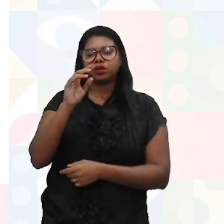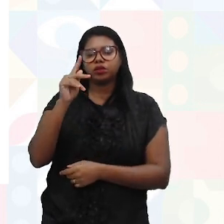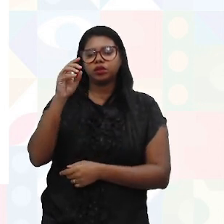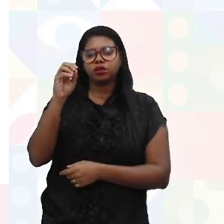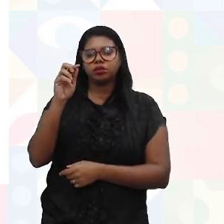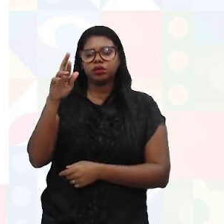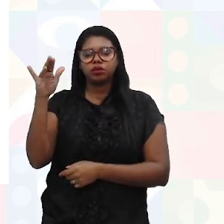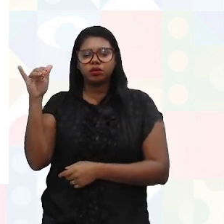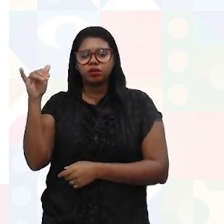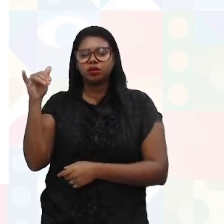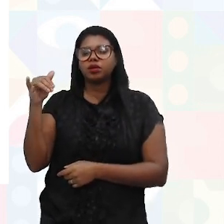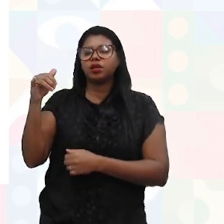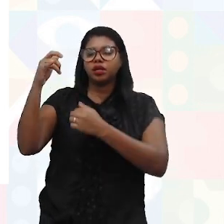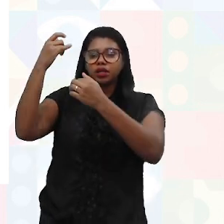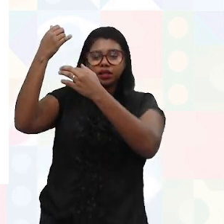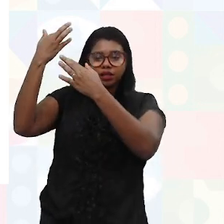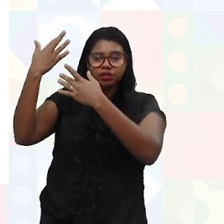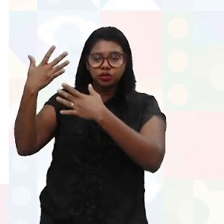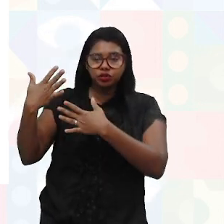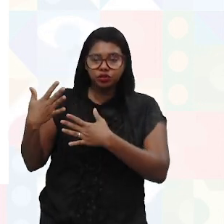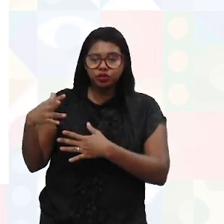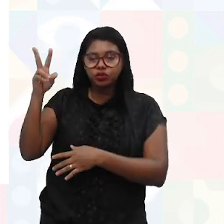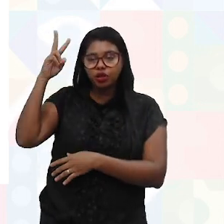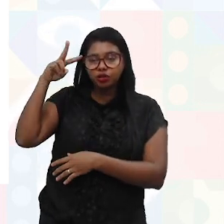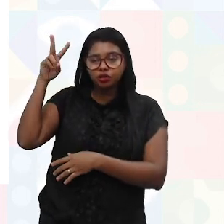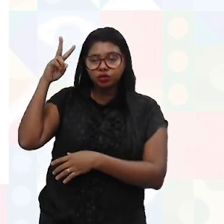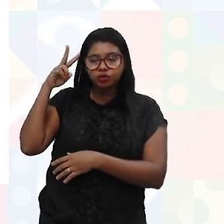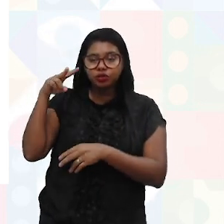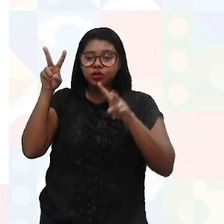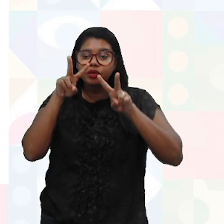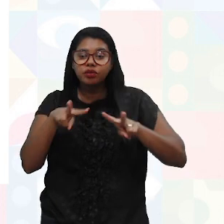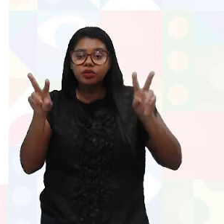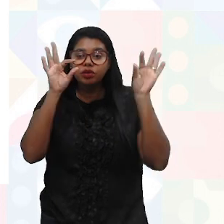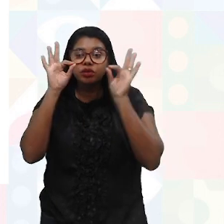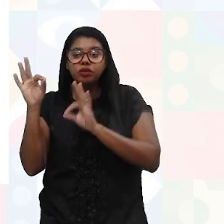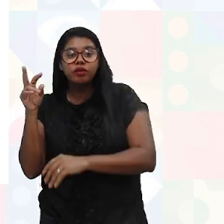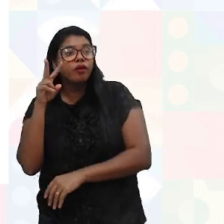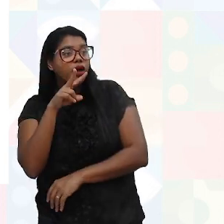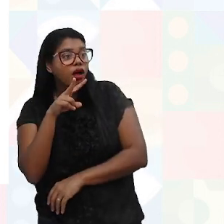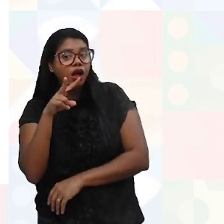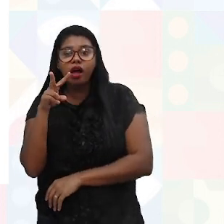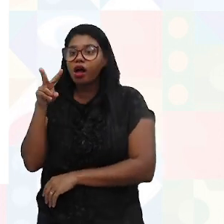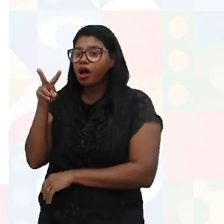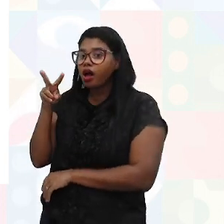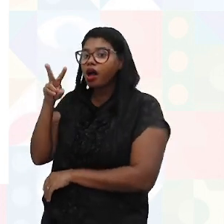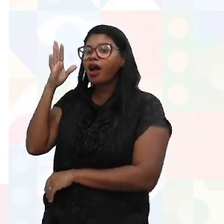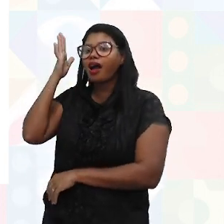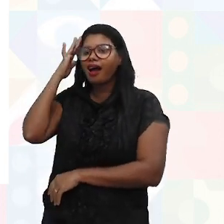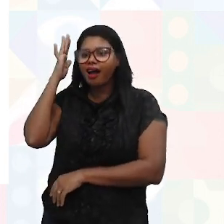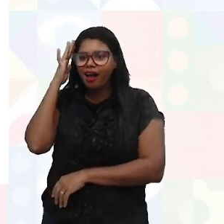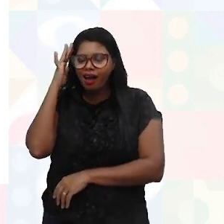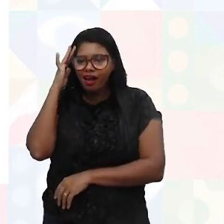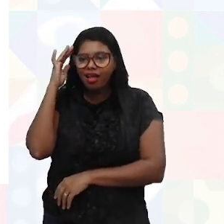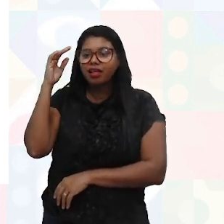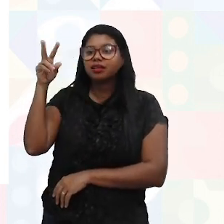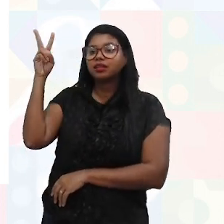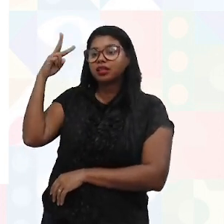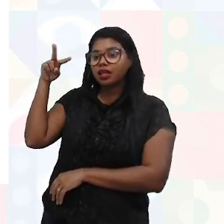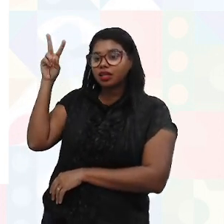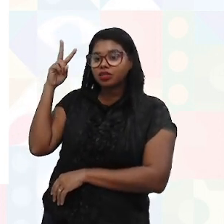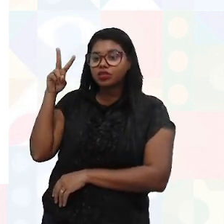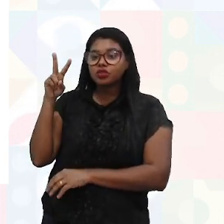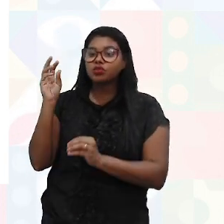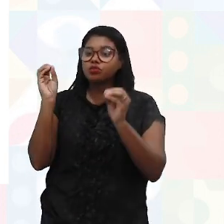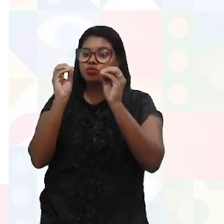contar histórias visualmente. Por quê? Um cliente pede para você criar uma ilustração de um cartaz de